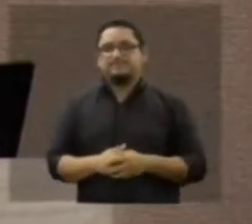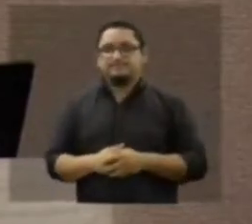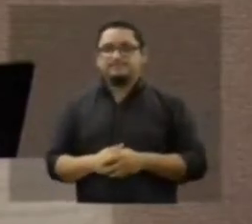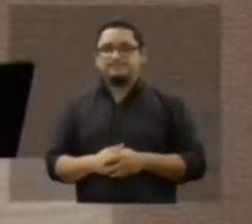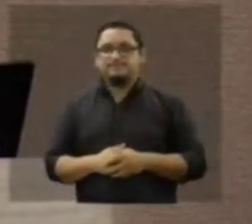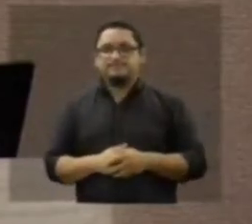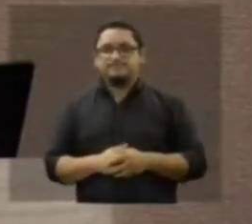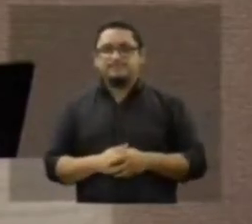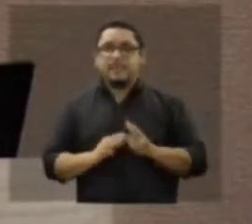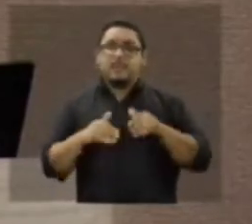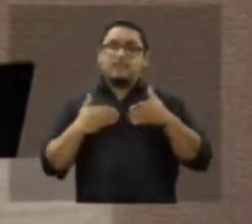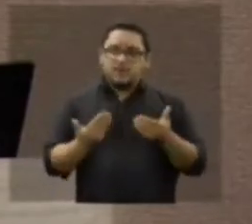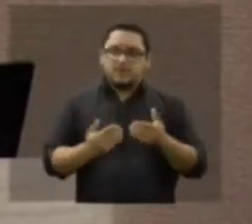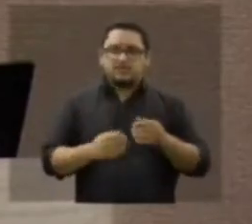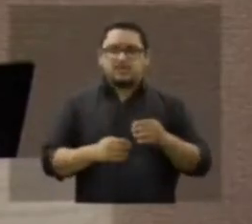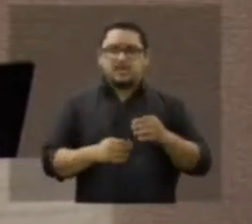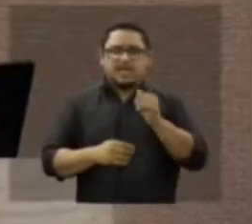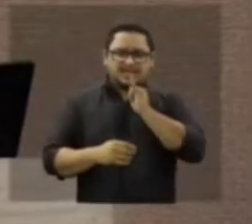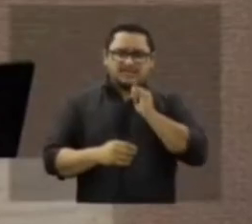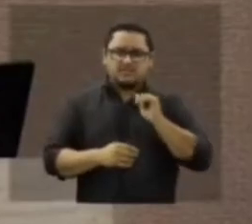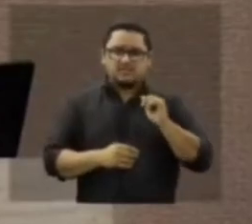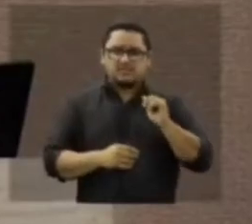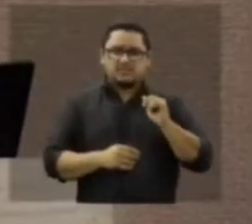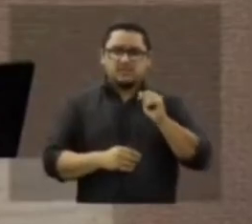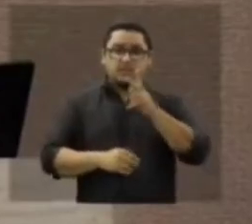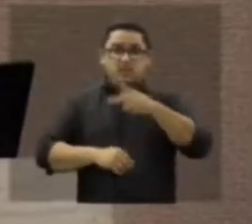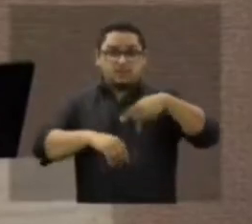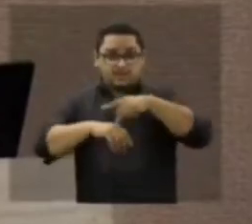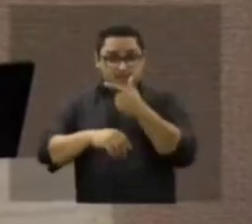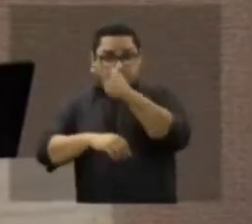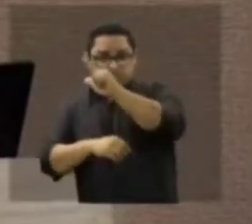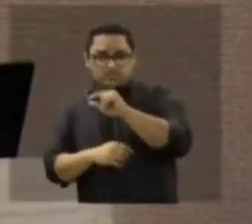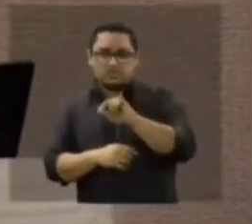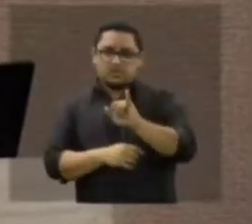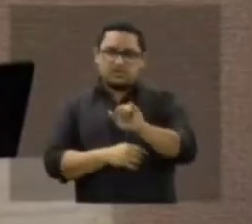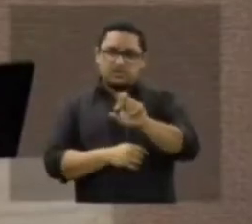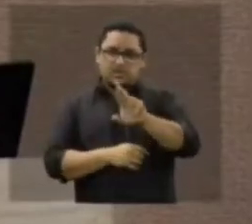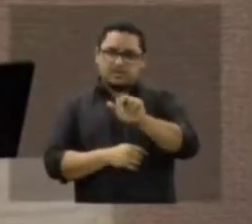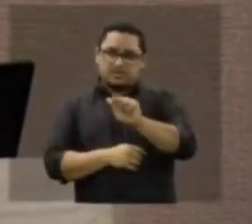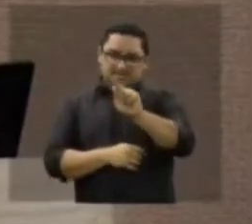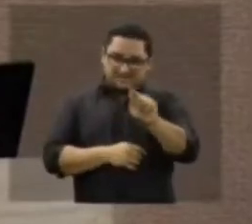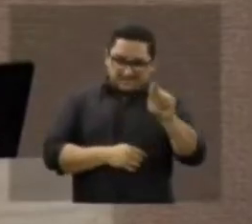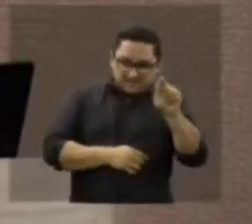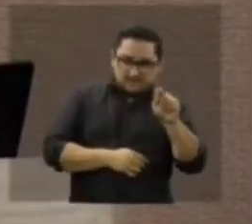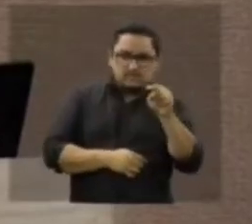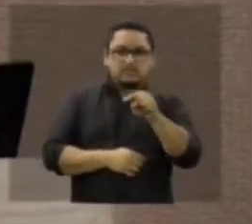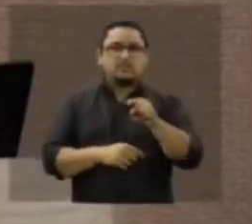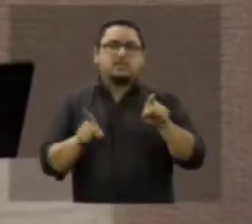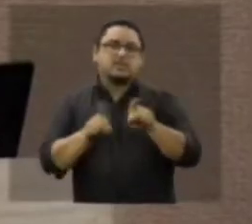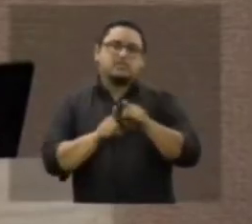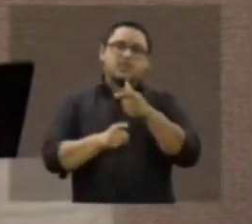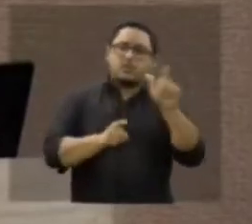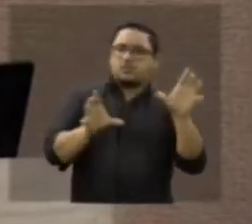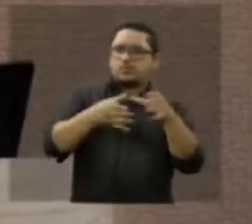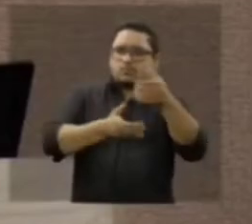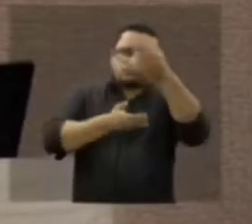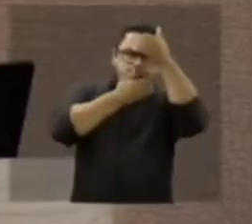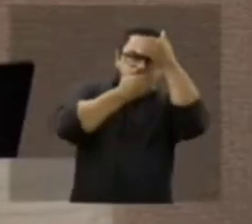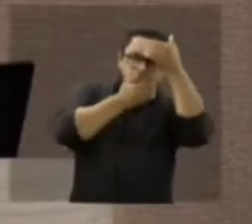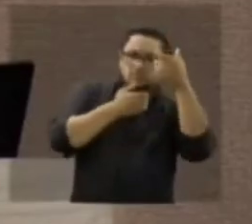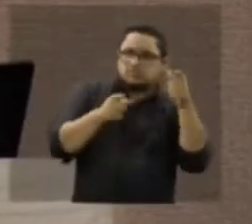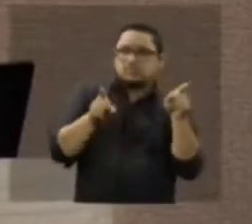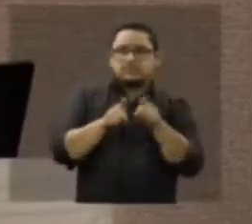vez de buscar Progresso esperança e paz o Irã por meio de grupos como ramaz em Gaza o rebolá no Líbano e o